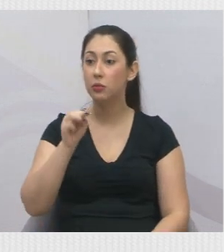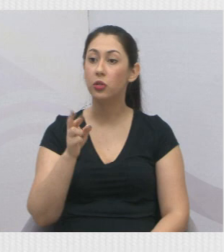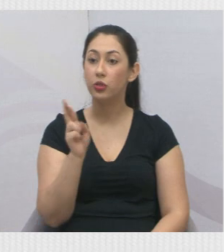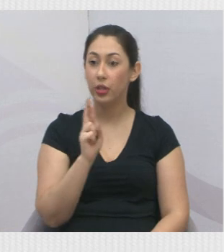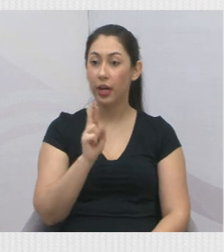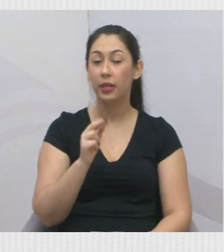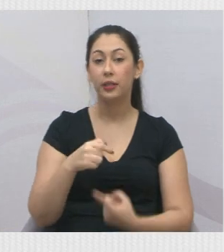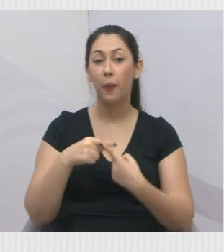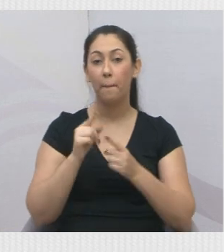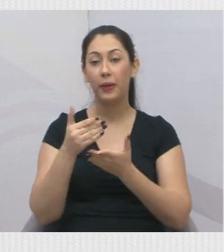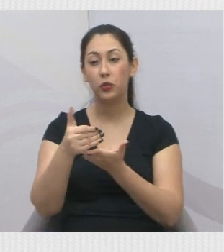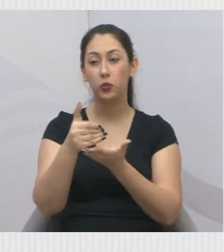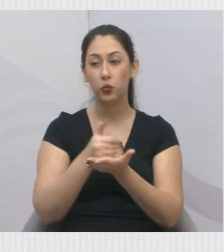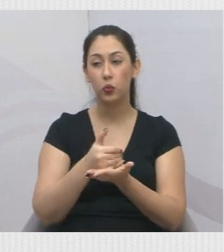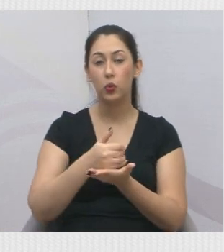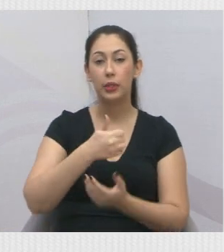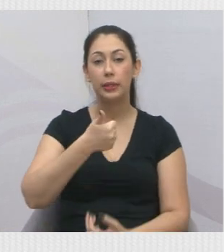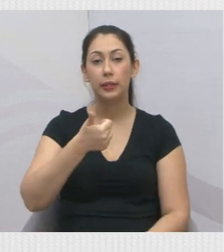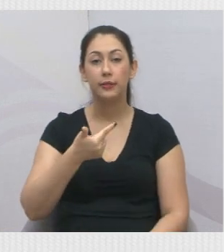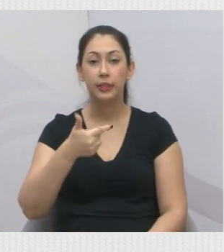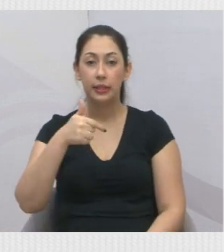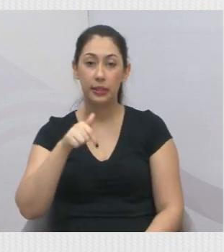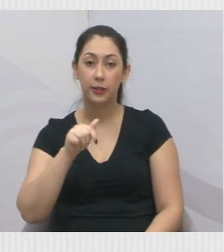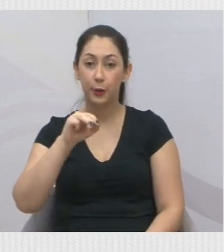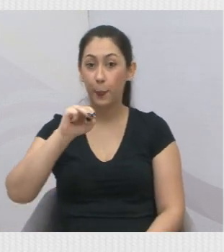R$ 105.467.000, arrecadado